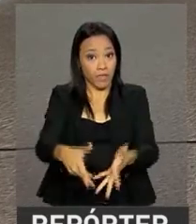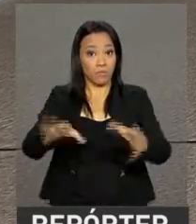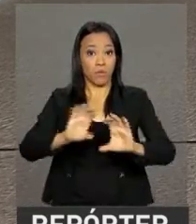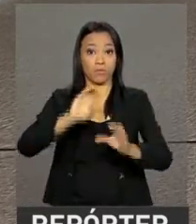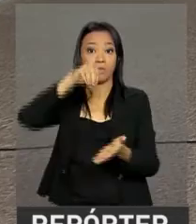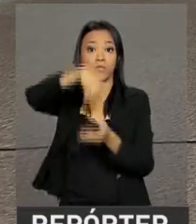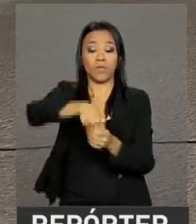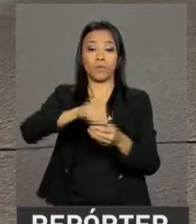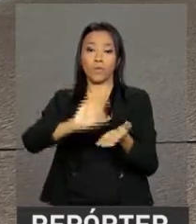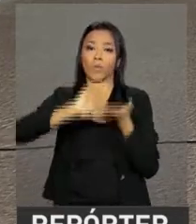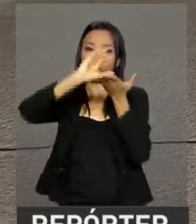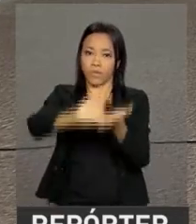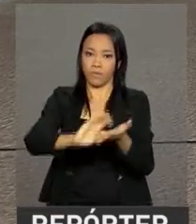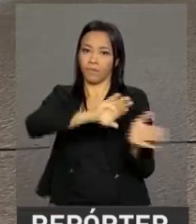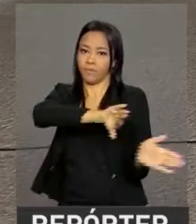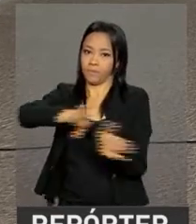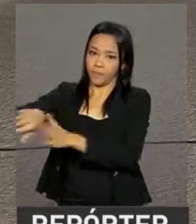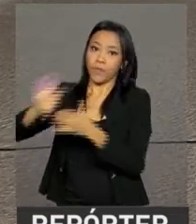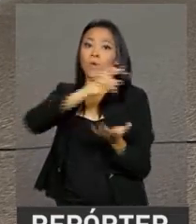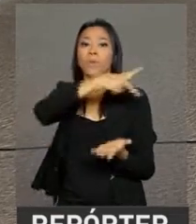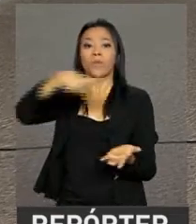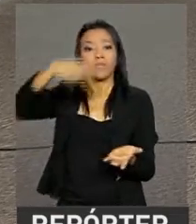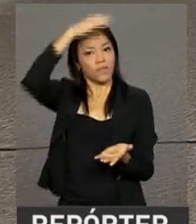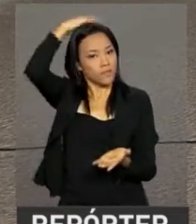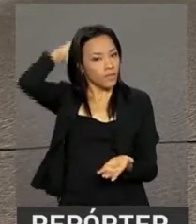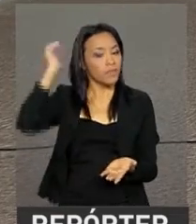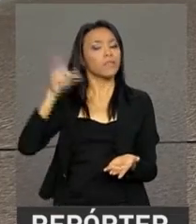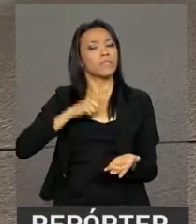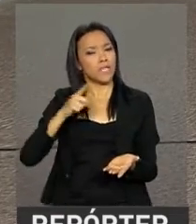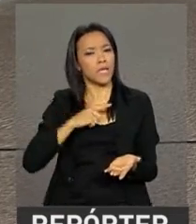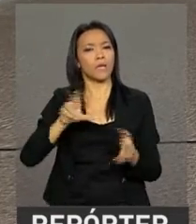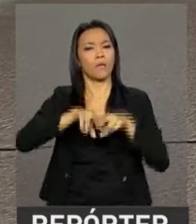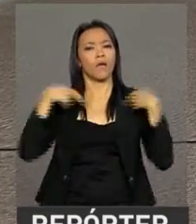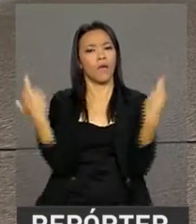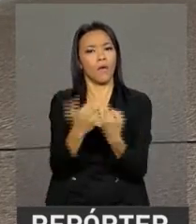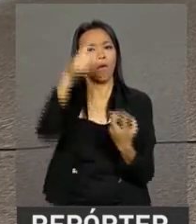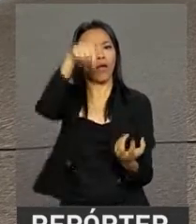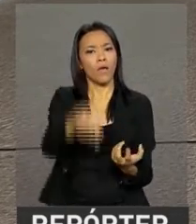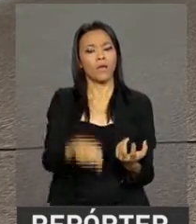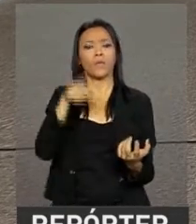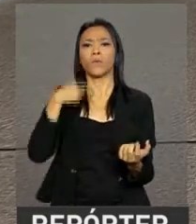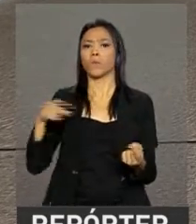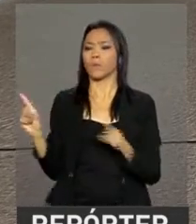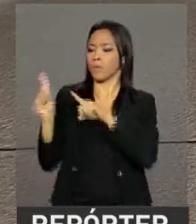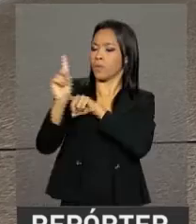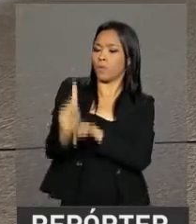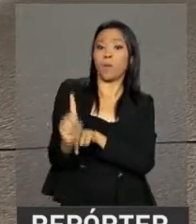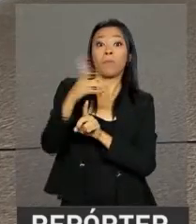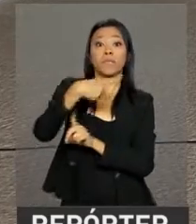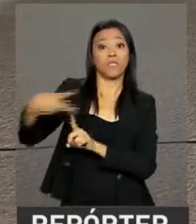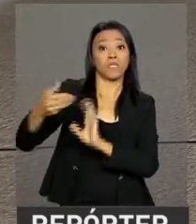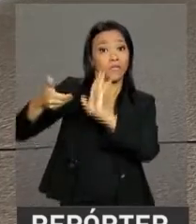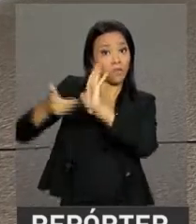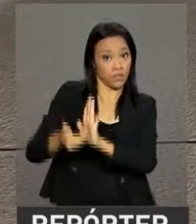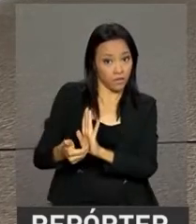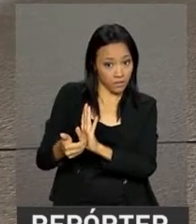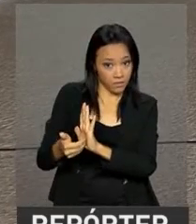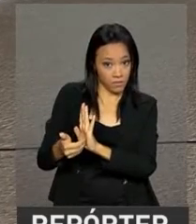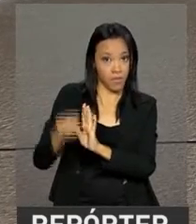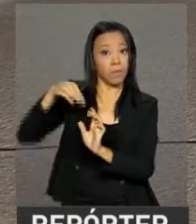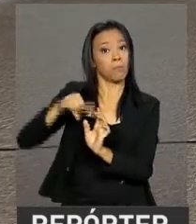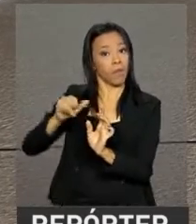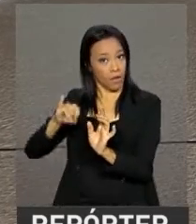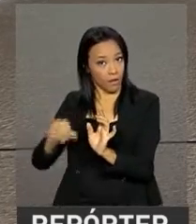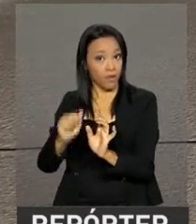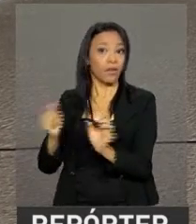presidente Michel Temer tem agenda hoje aqui no Palácio do Planalto. Às 11 horas, ele se reúne com o presidente da Câmara dos Deputados, o deputado Rodrigo